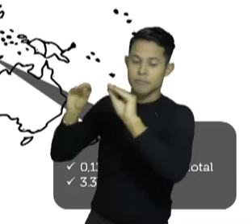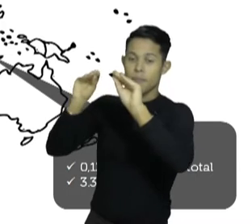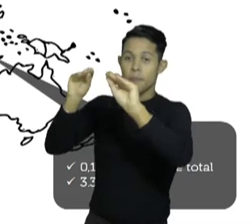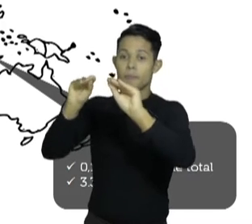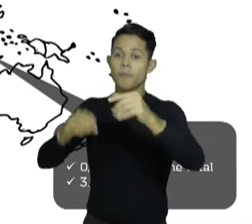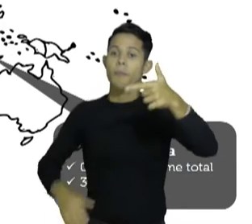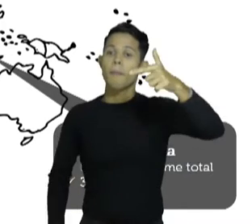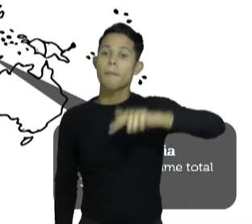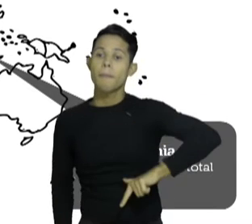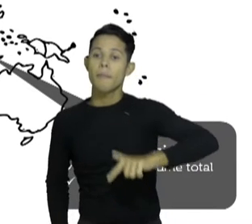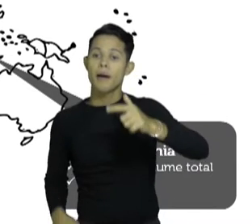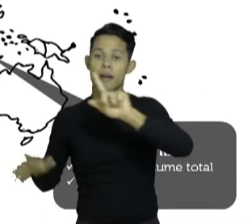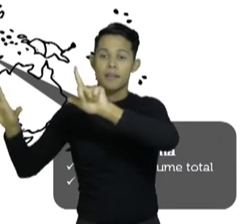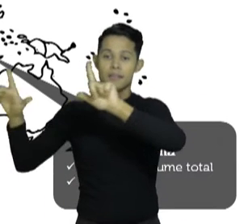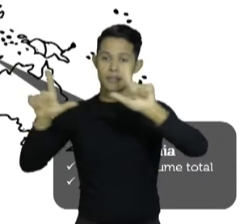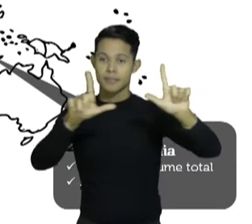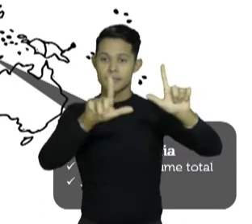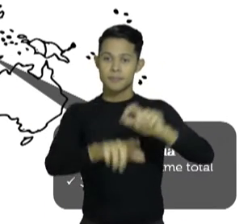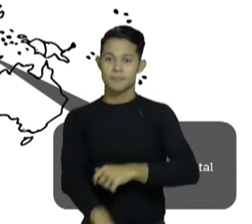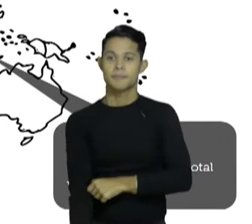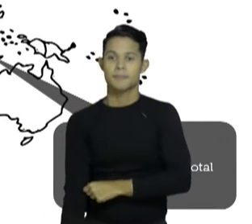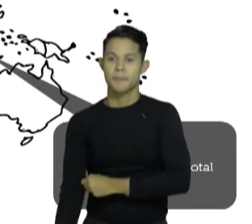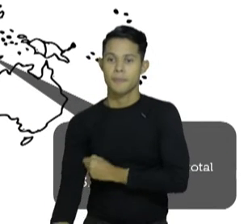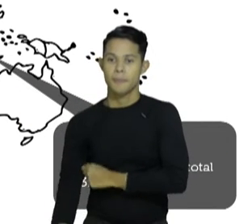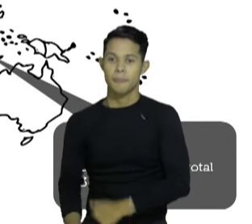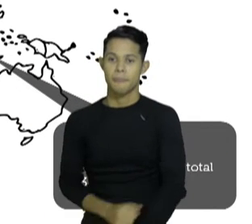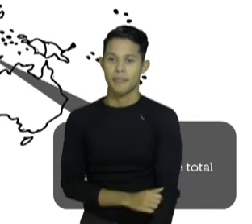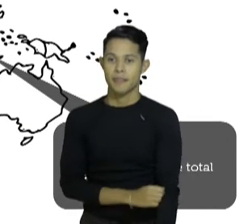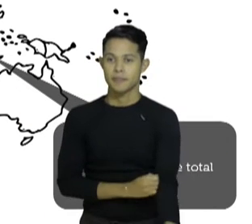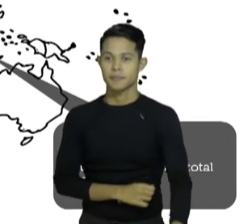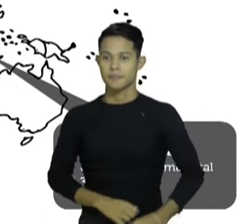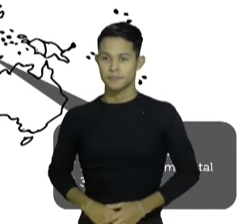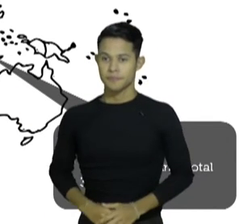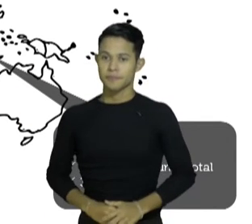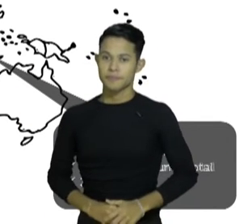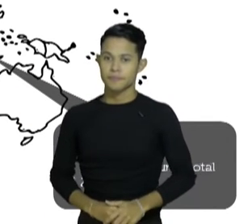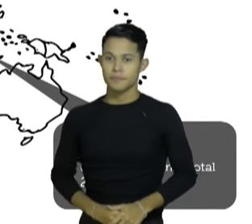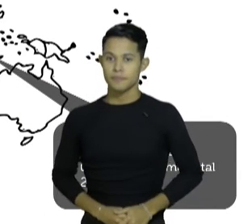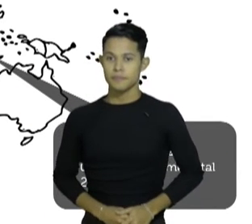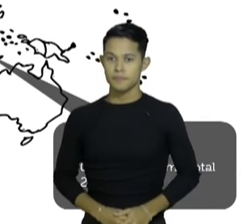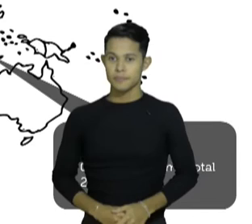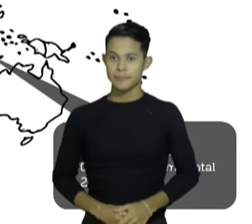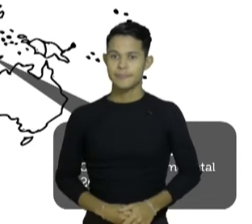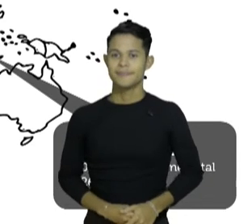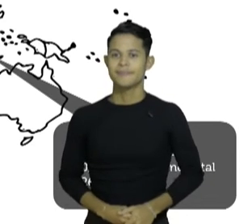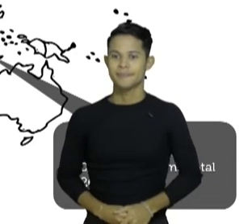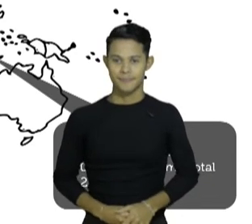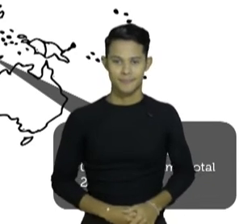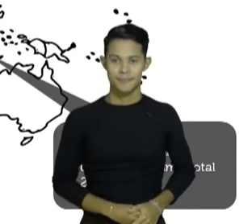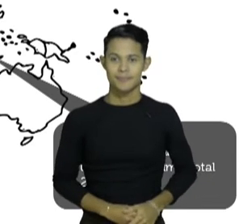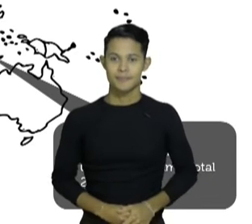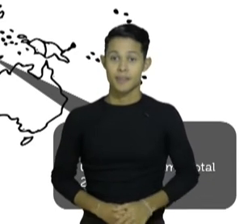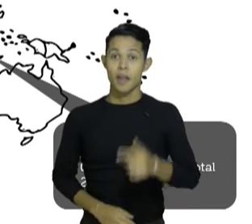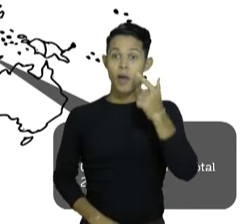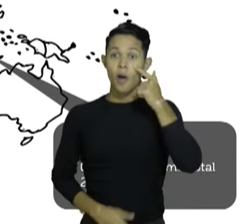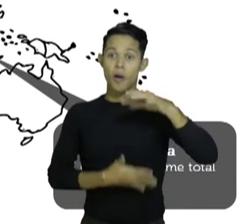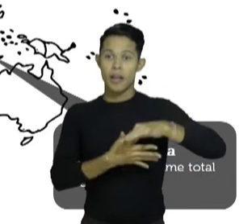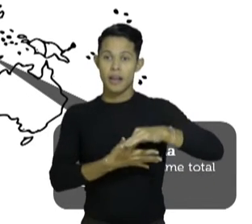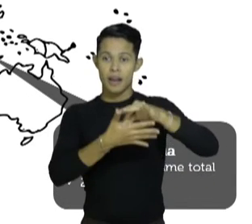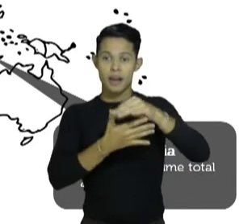olhar o próximo Então cadê o próximo aqui vai passar aí passou carne